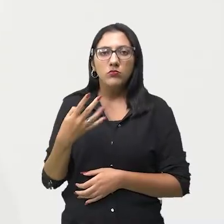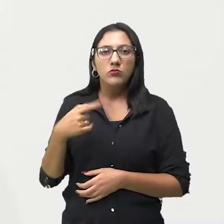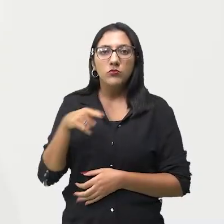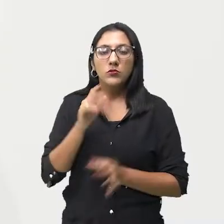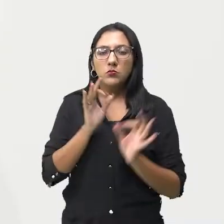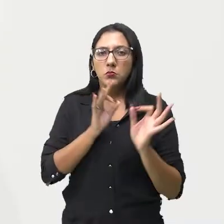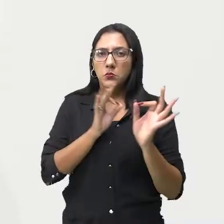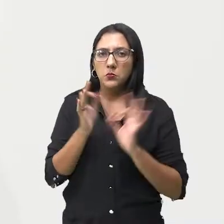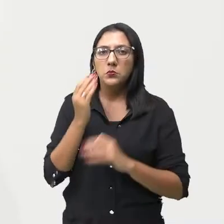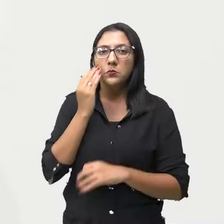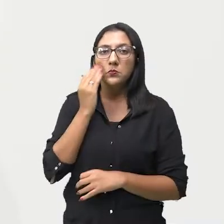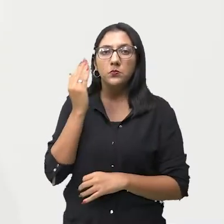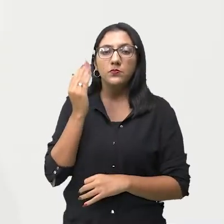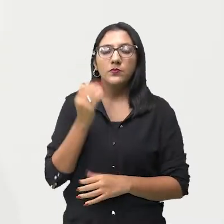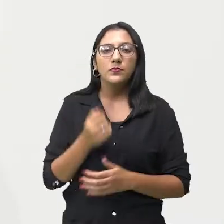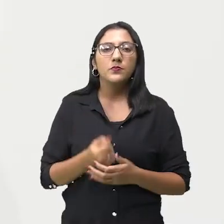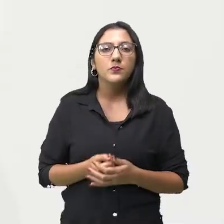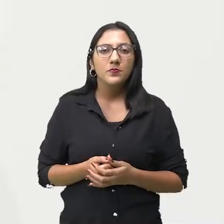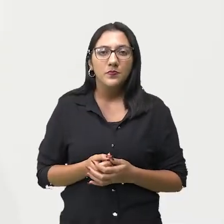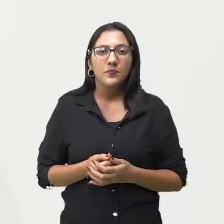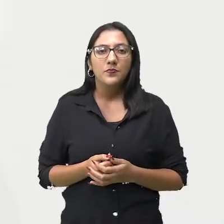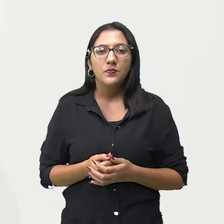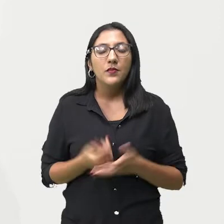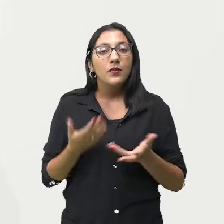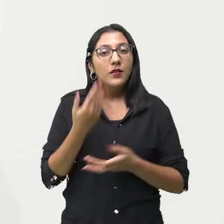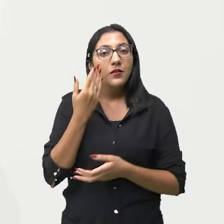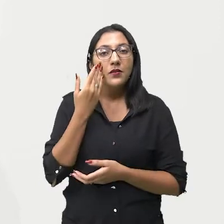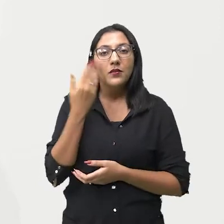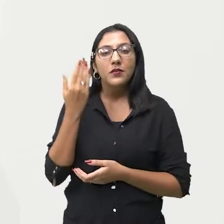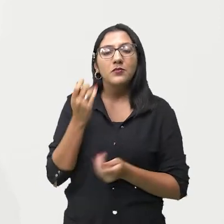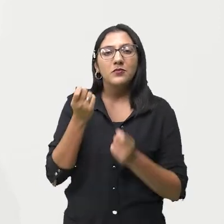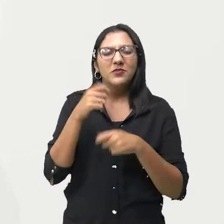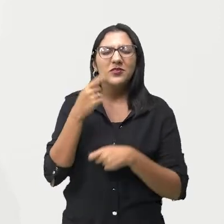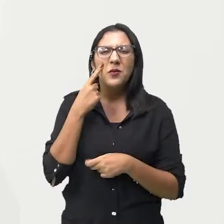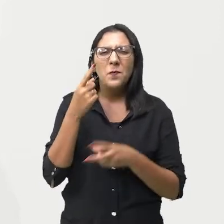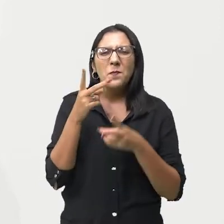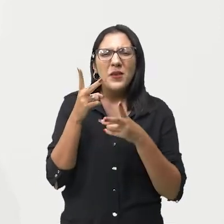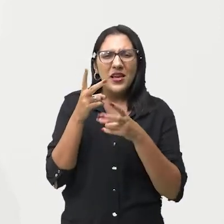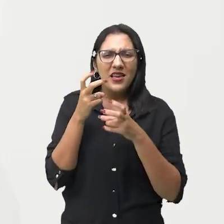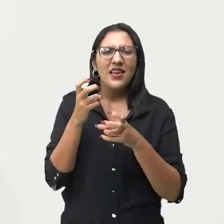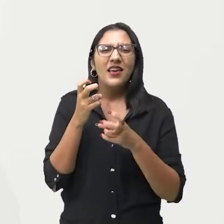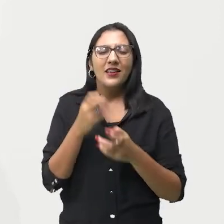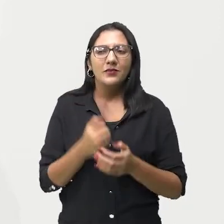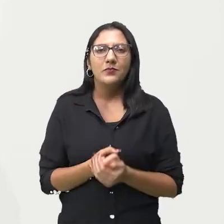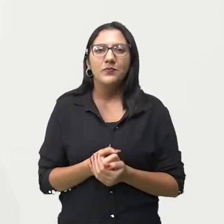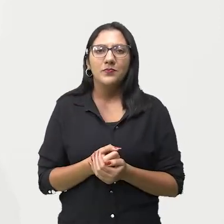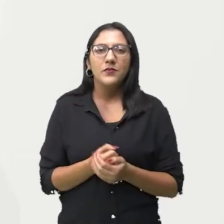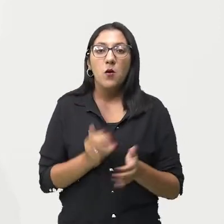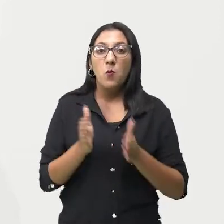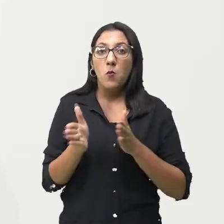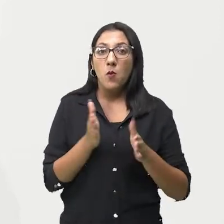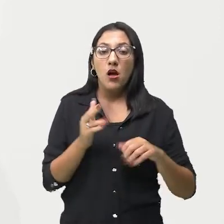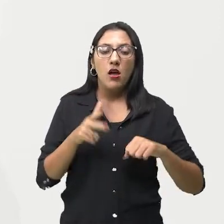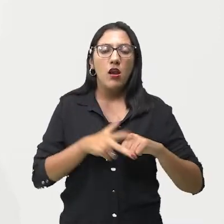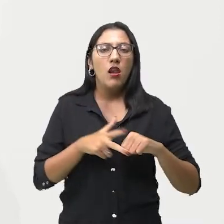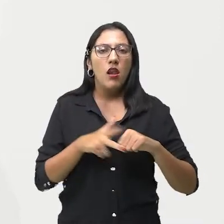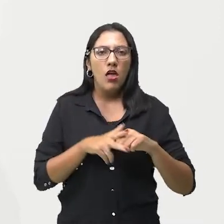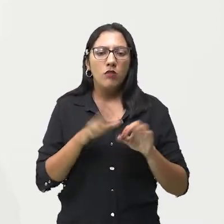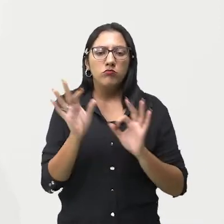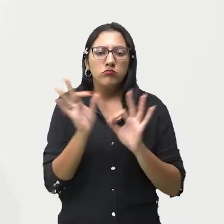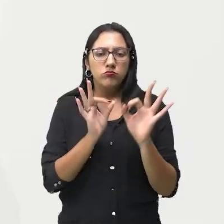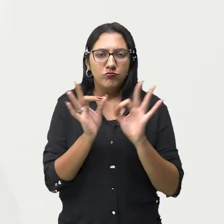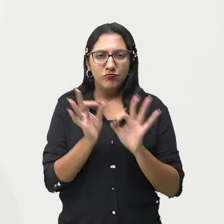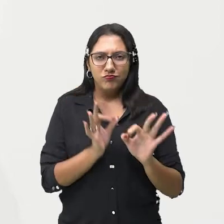gente começa com o nosso quadro. E aí, a gente tem os tempos verbais destacados